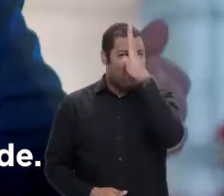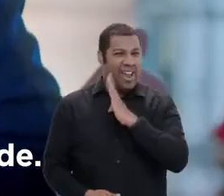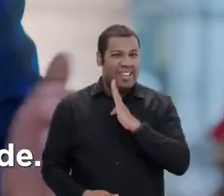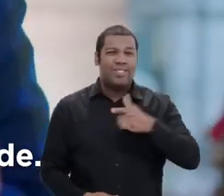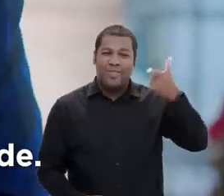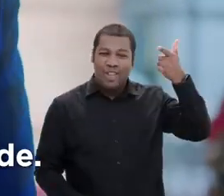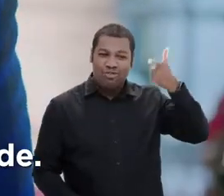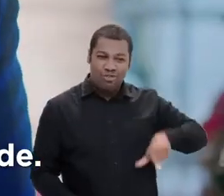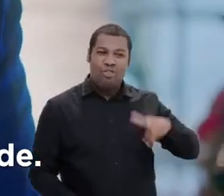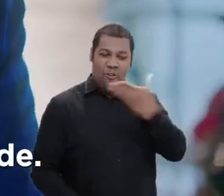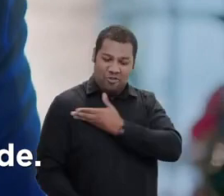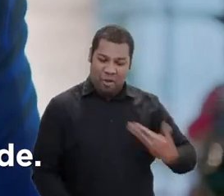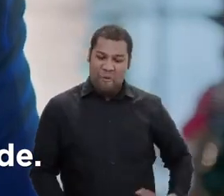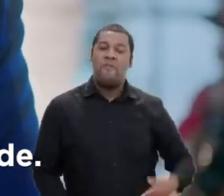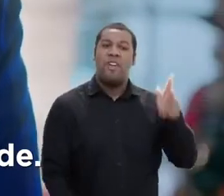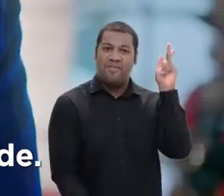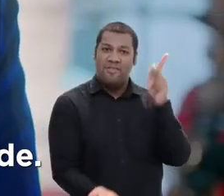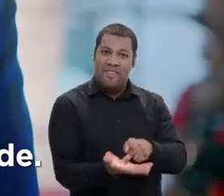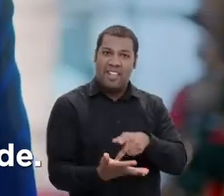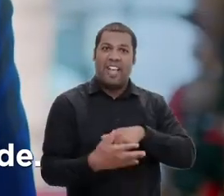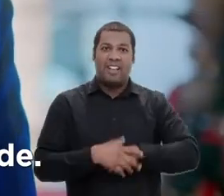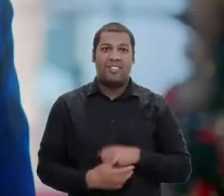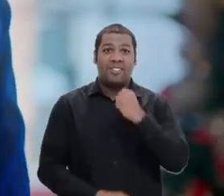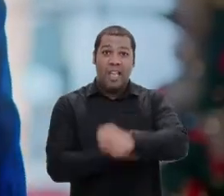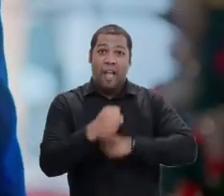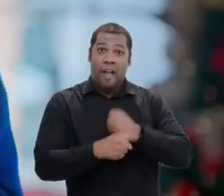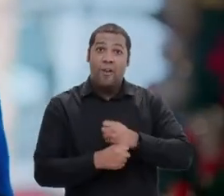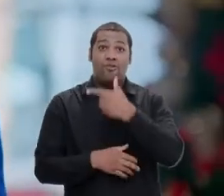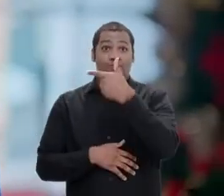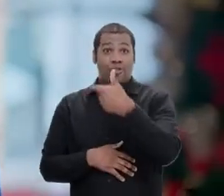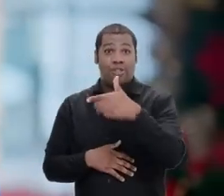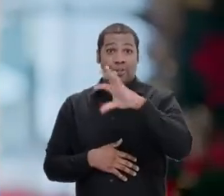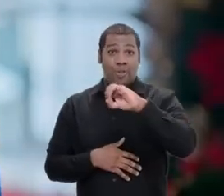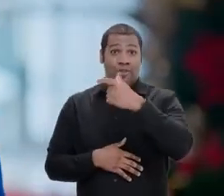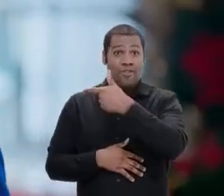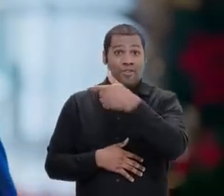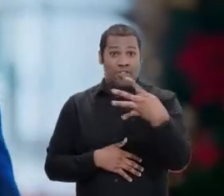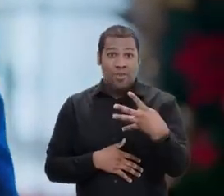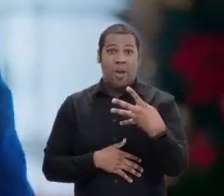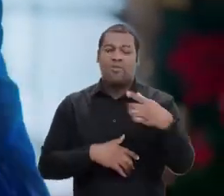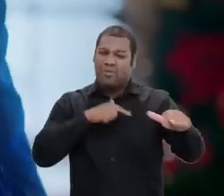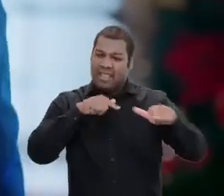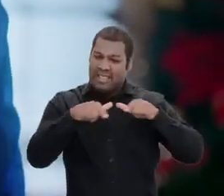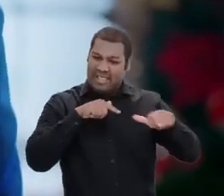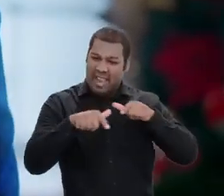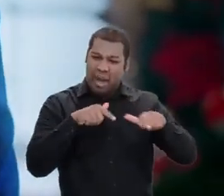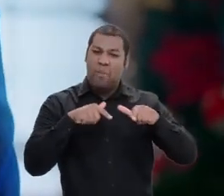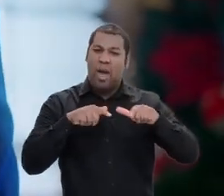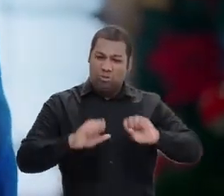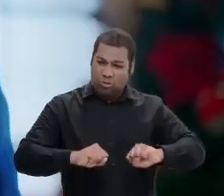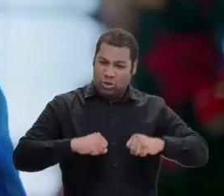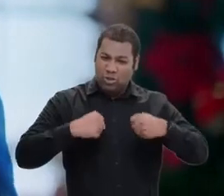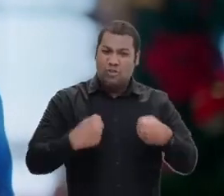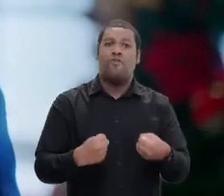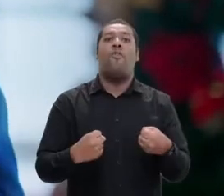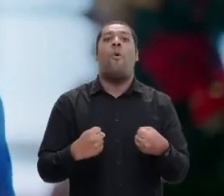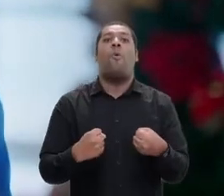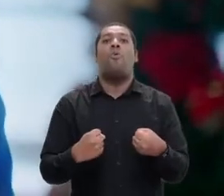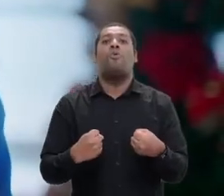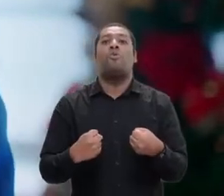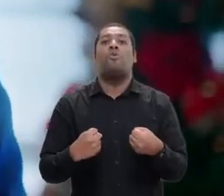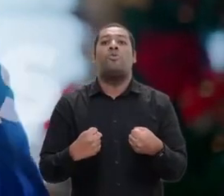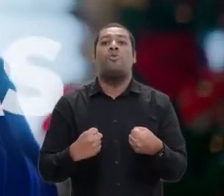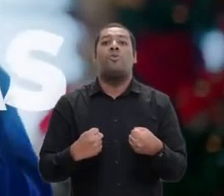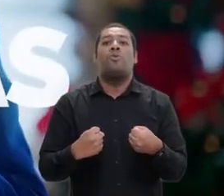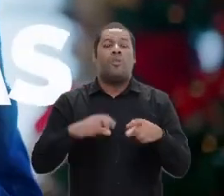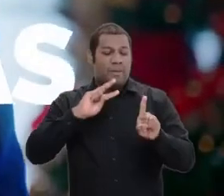o Brasil voltou a ter um governo de verdade. Em 2024, vamos trabalhar fortemente para superar mais